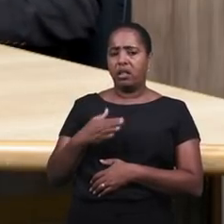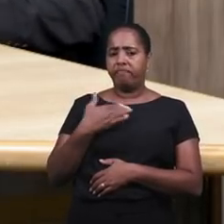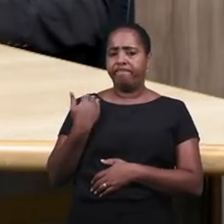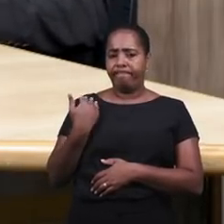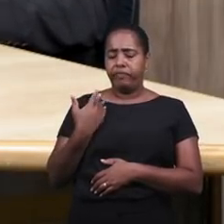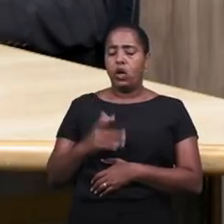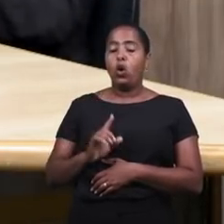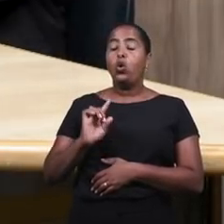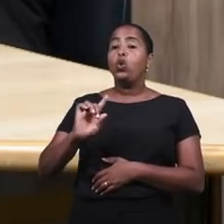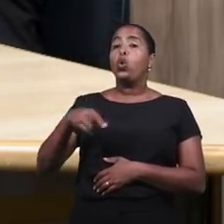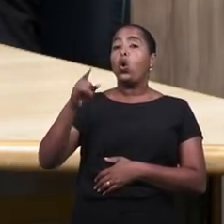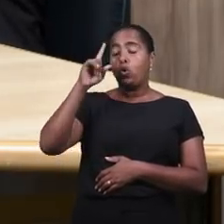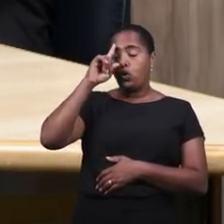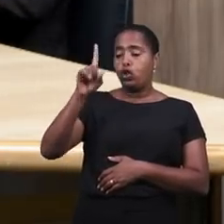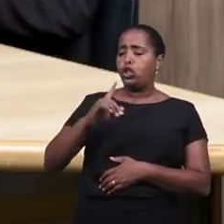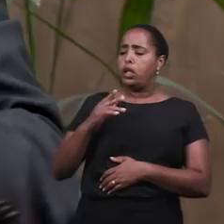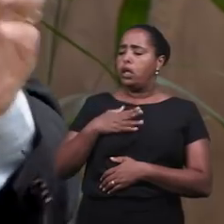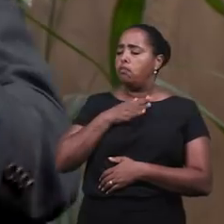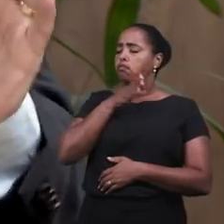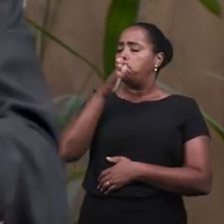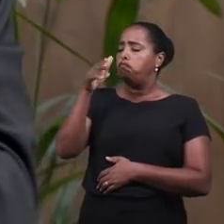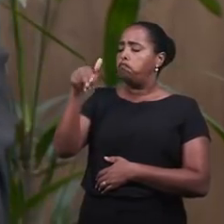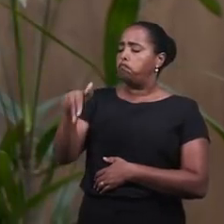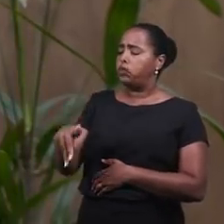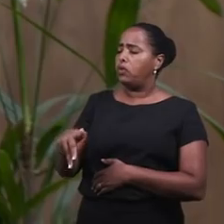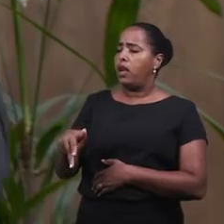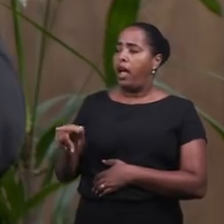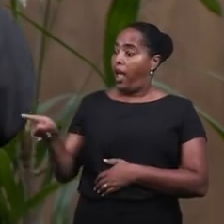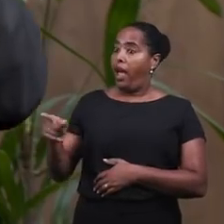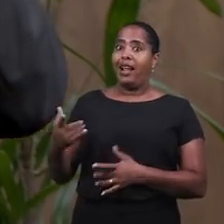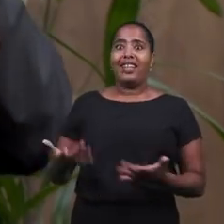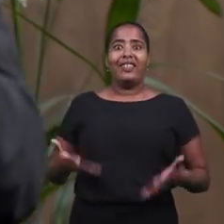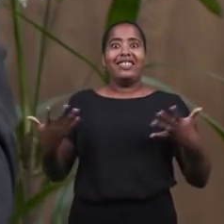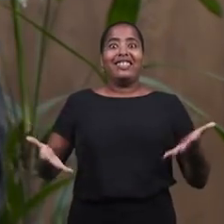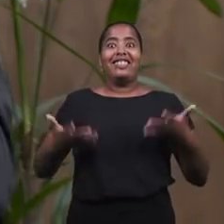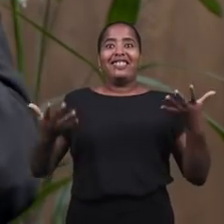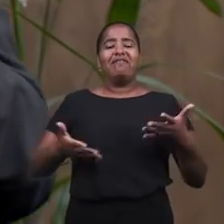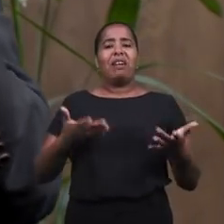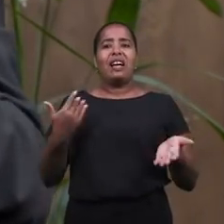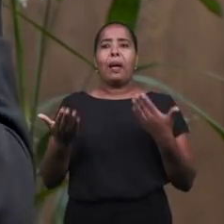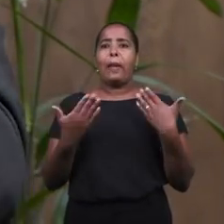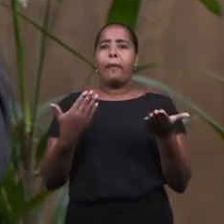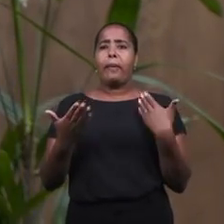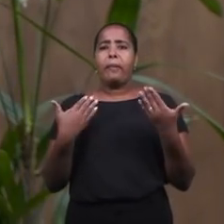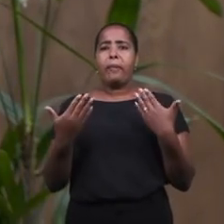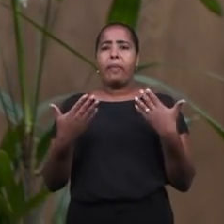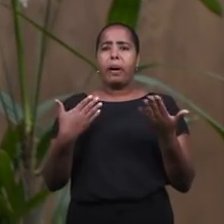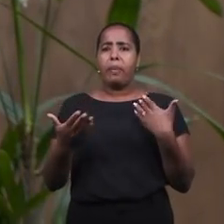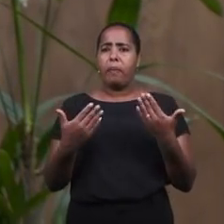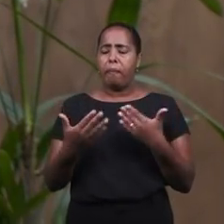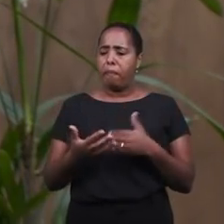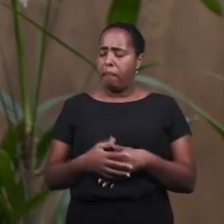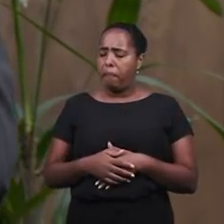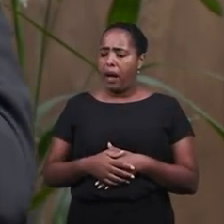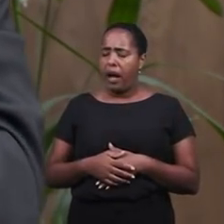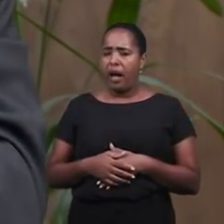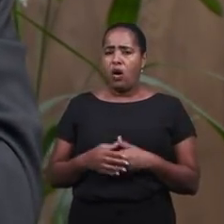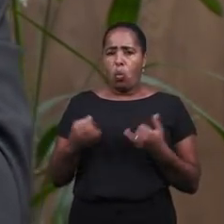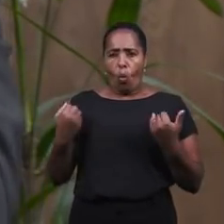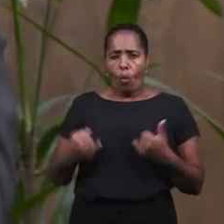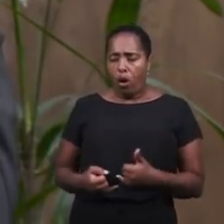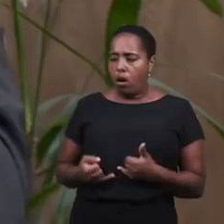situação. No outro dia eu cheguei lá, ela estava espertinha, conversando e tal, a ferida um